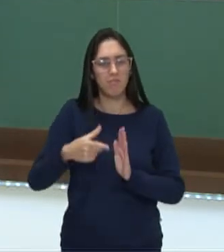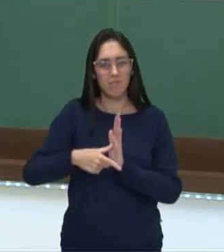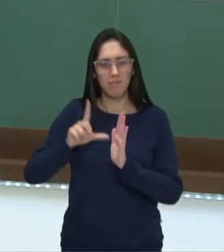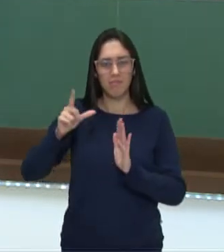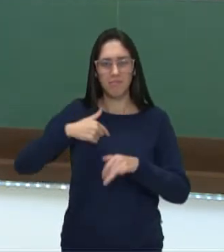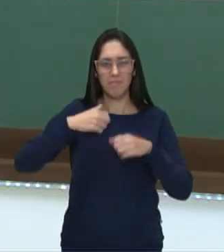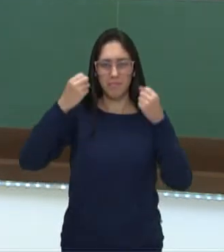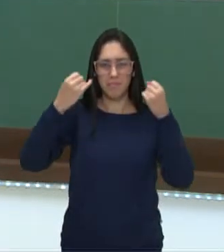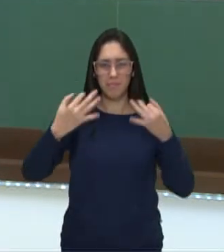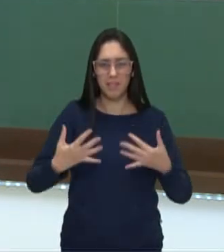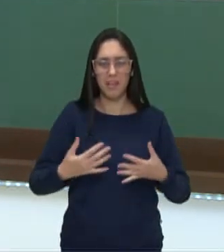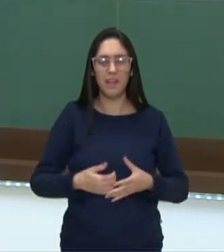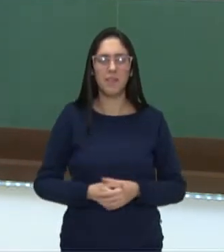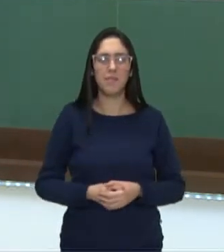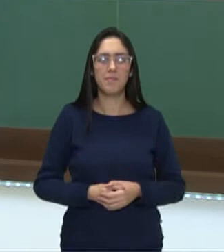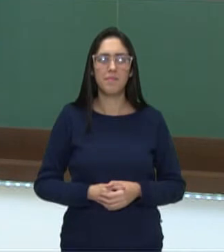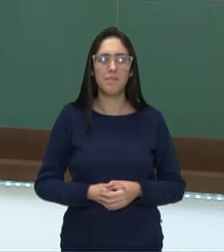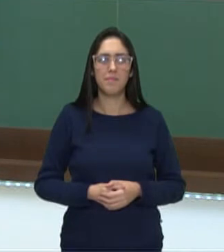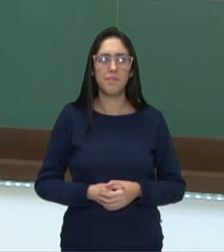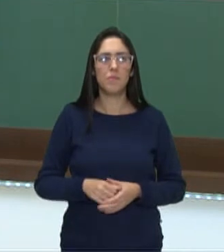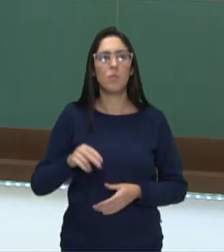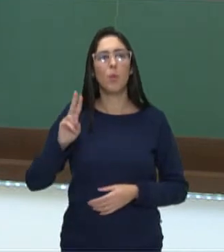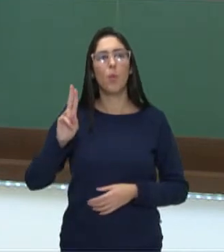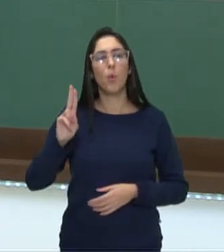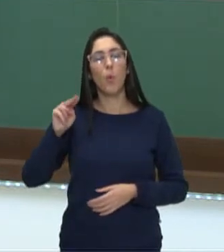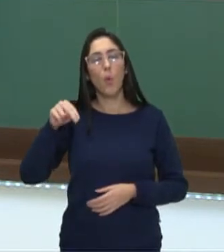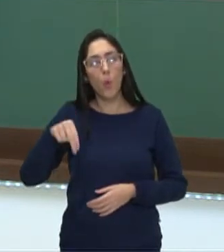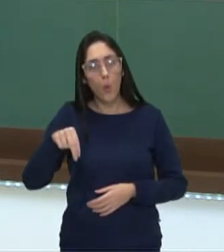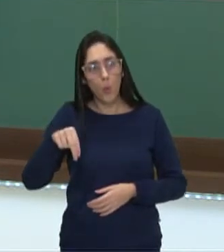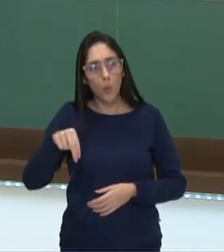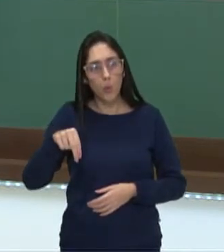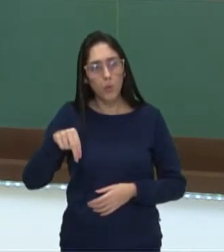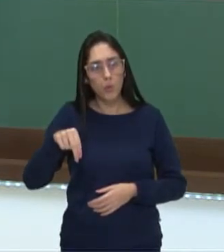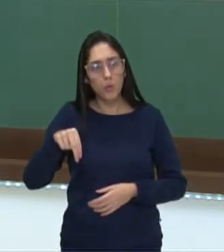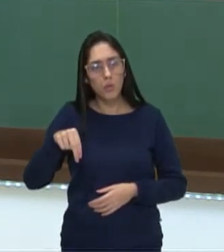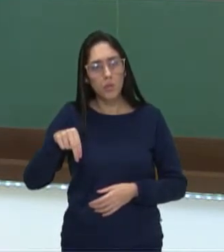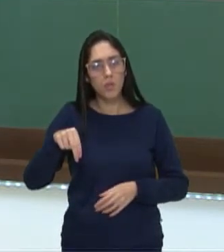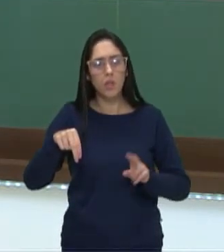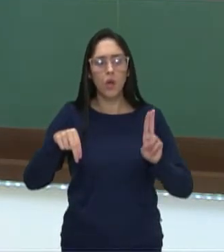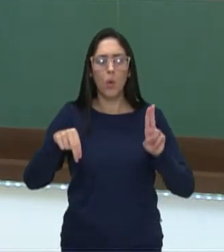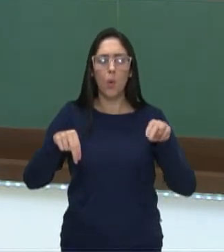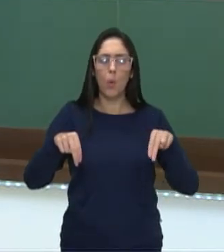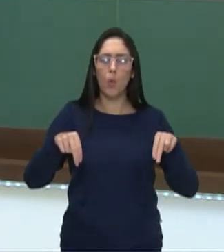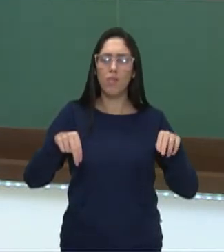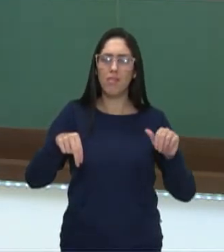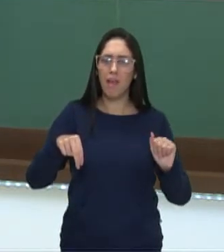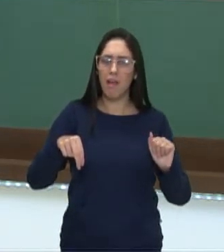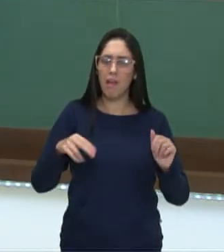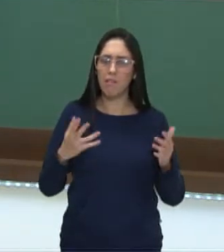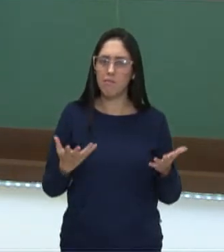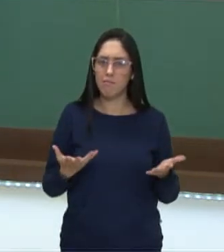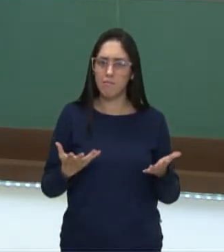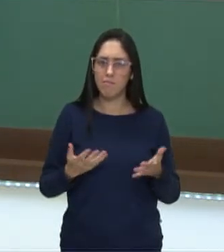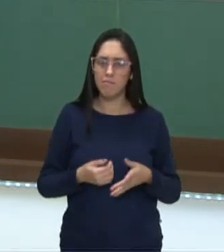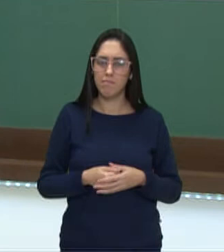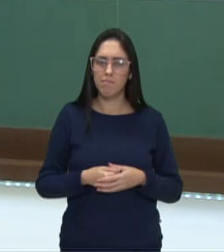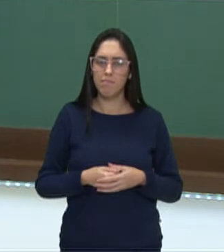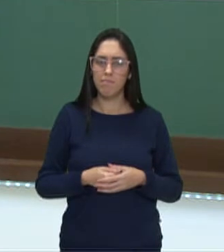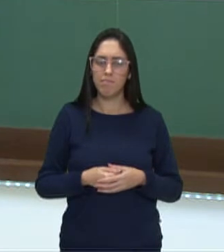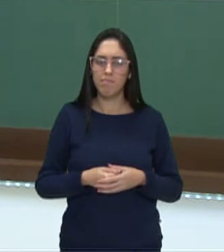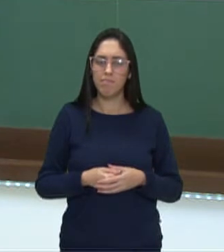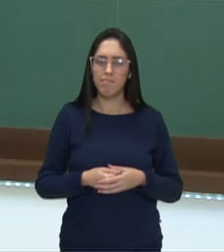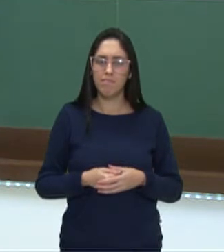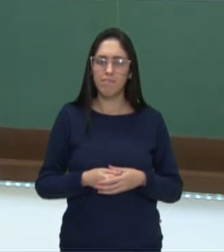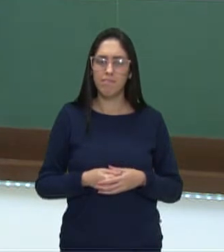anterior. El cambiou para una. Se eu,